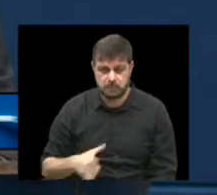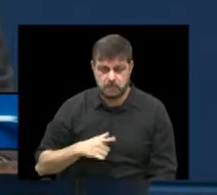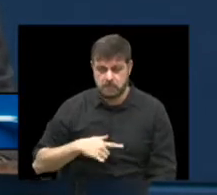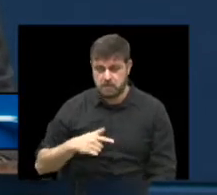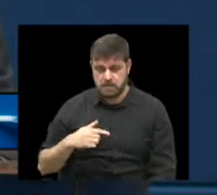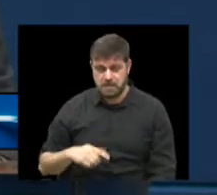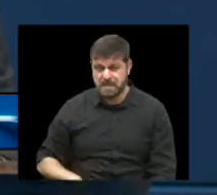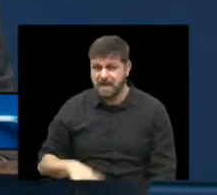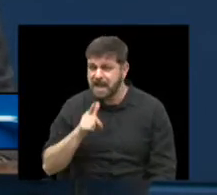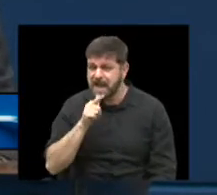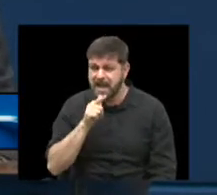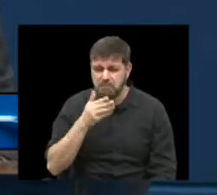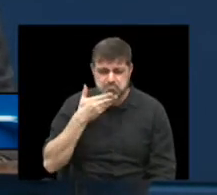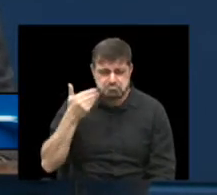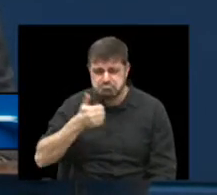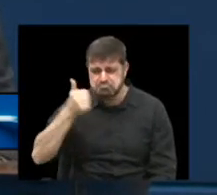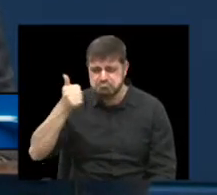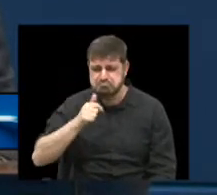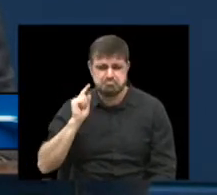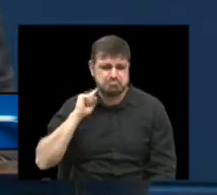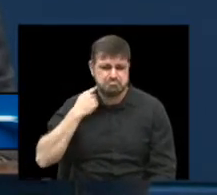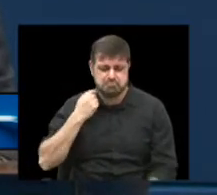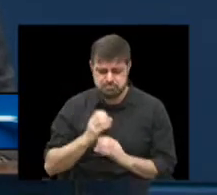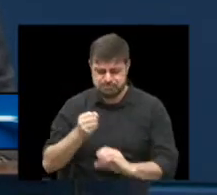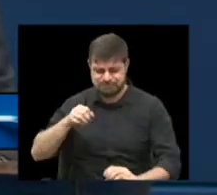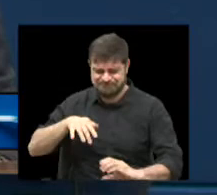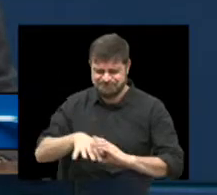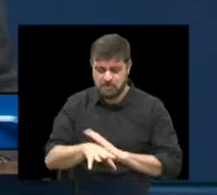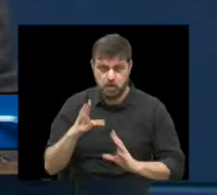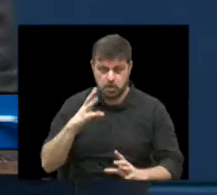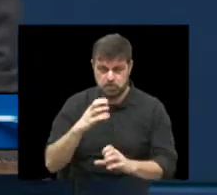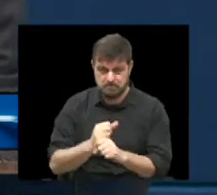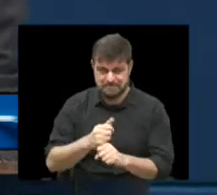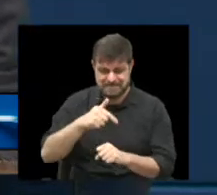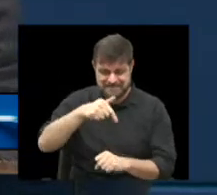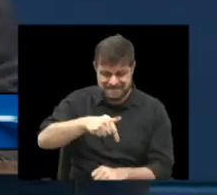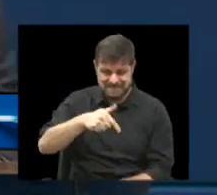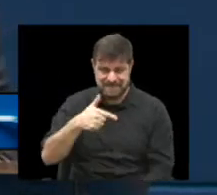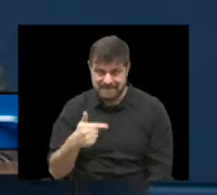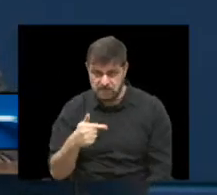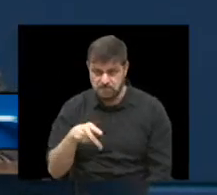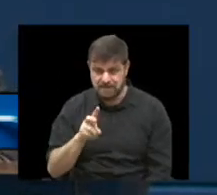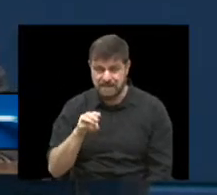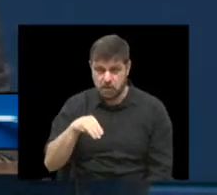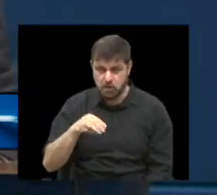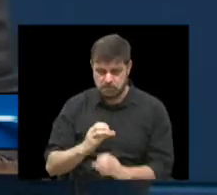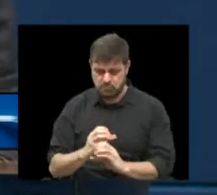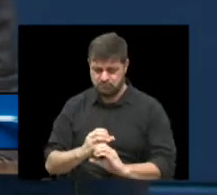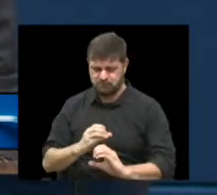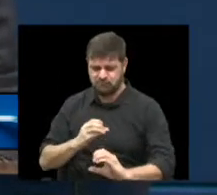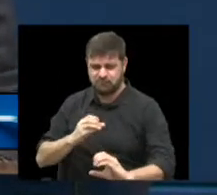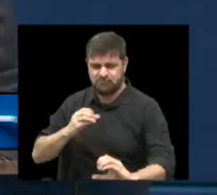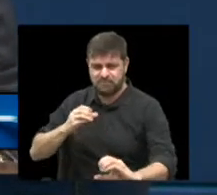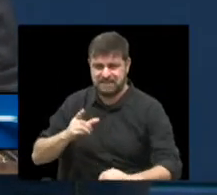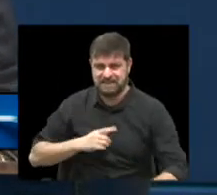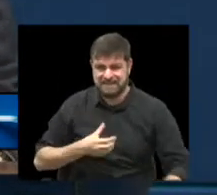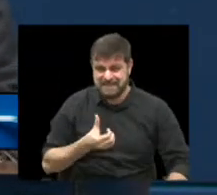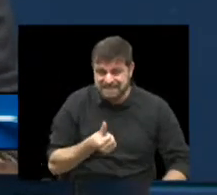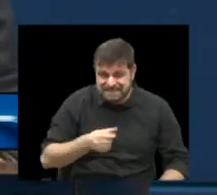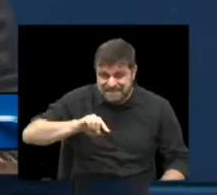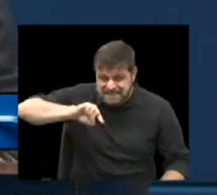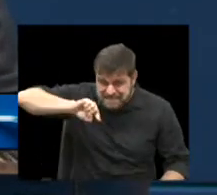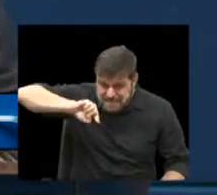Flamboyant e Vila Paraíso, totalizando 72 quilômetros de rede e 6 mil novas